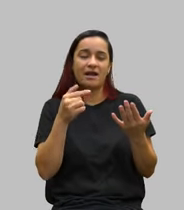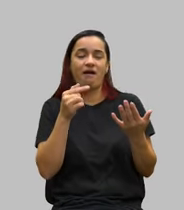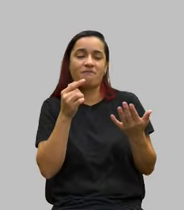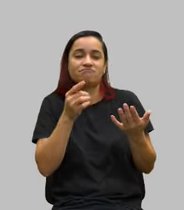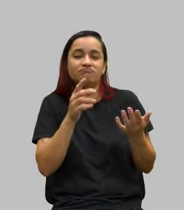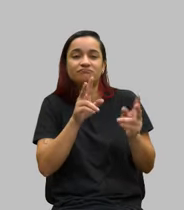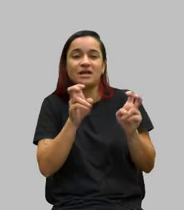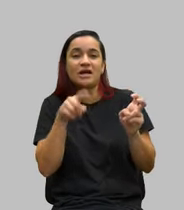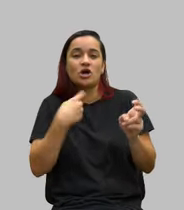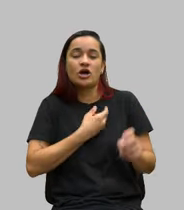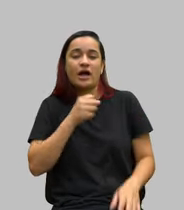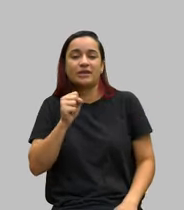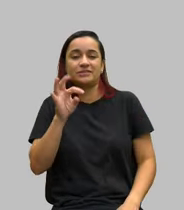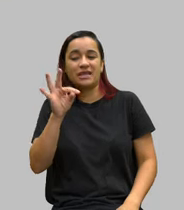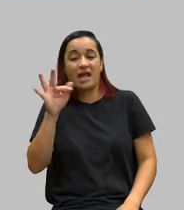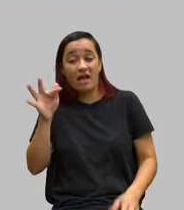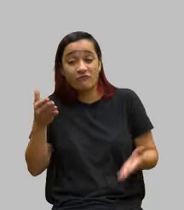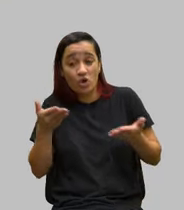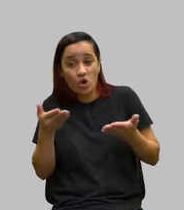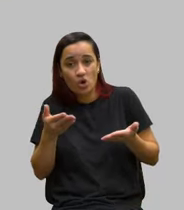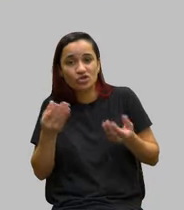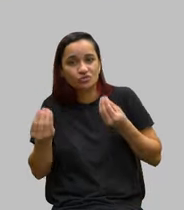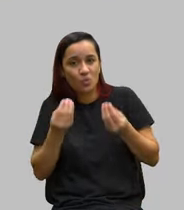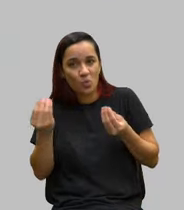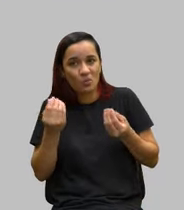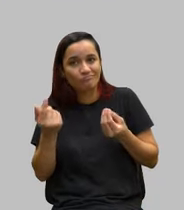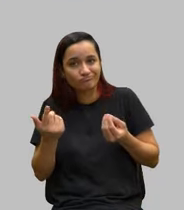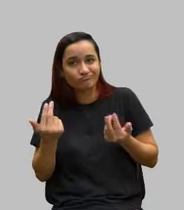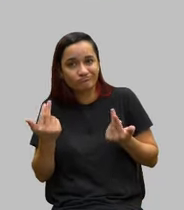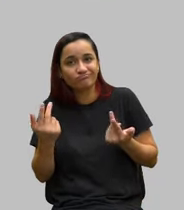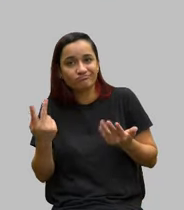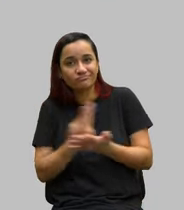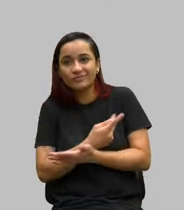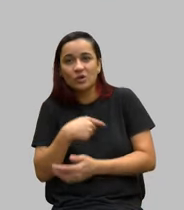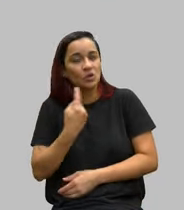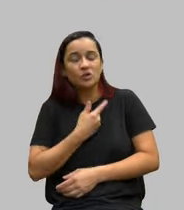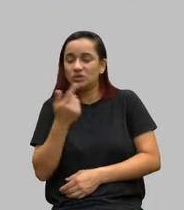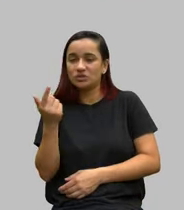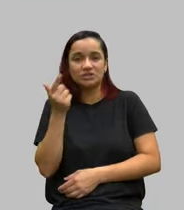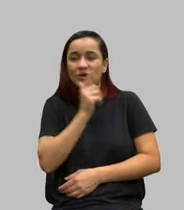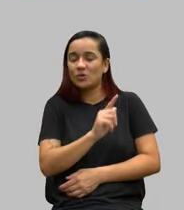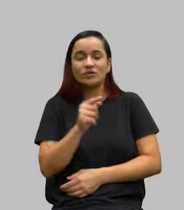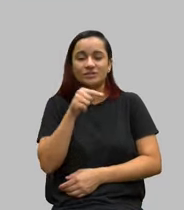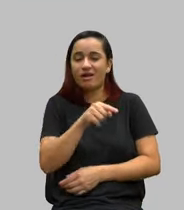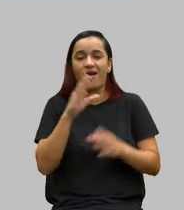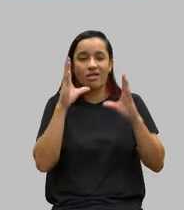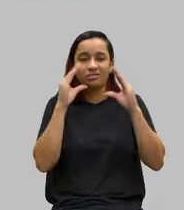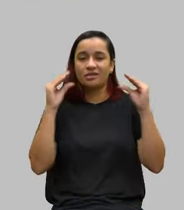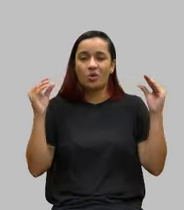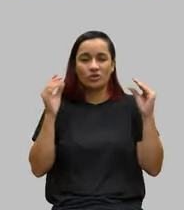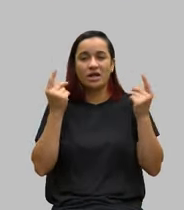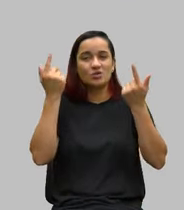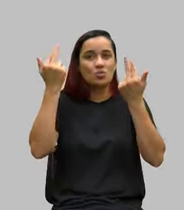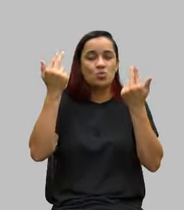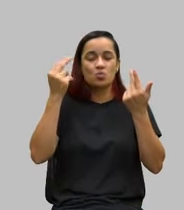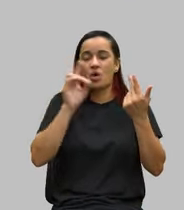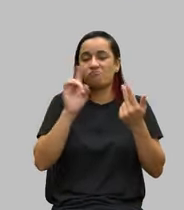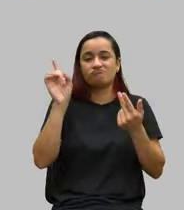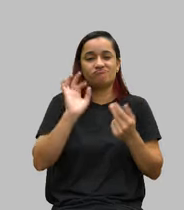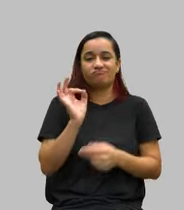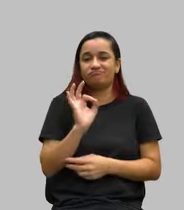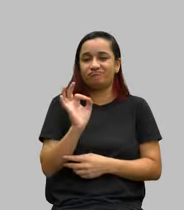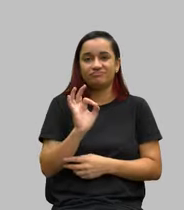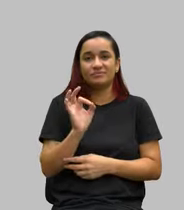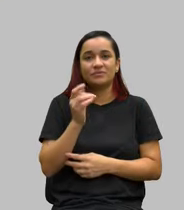STF do jeito que tá aí nós não conseguimos chegar a a tranquilidade e a firmeza que chegou lá em